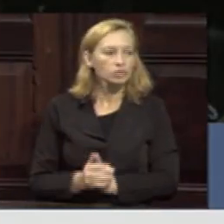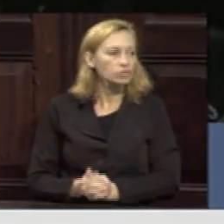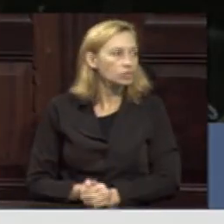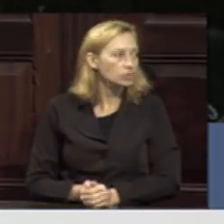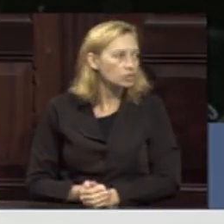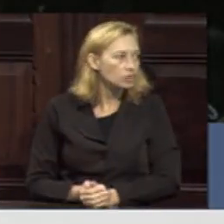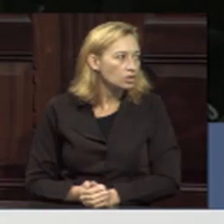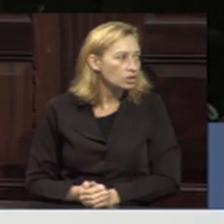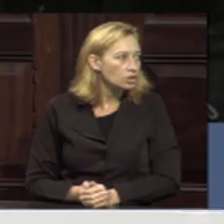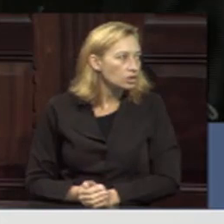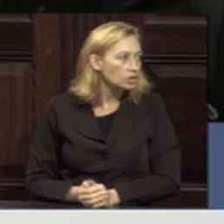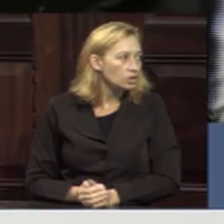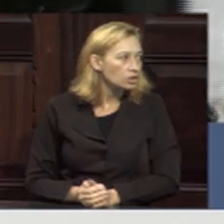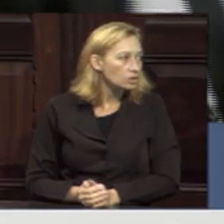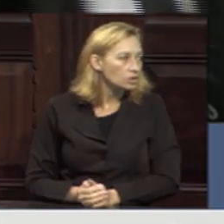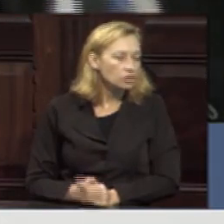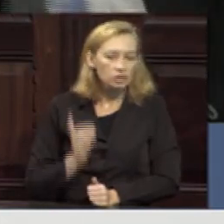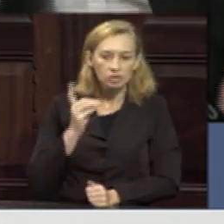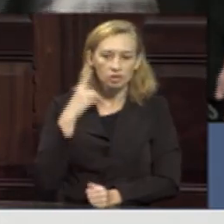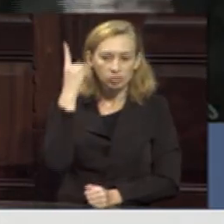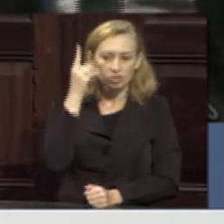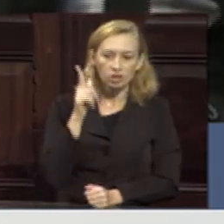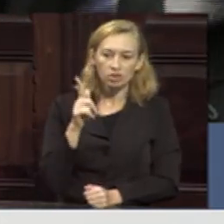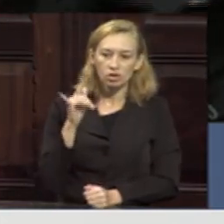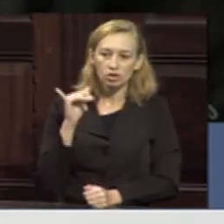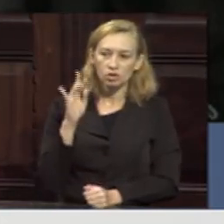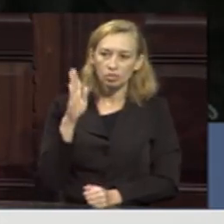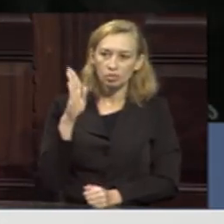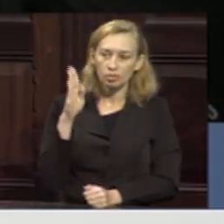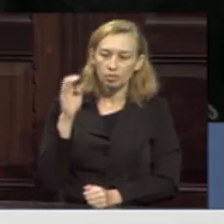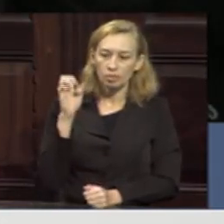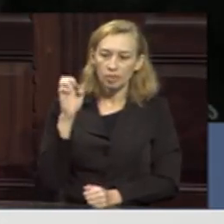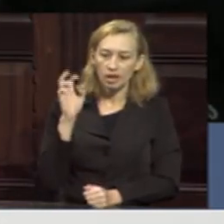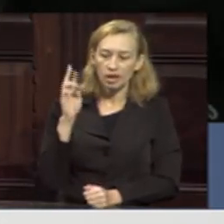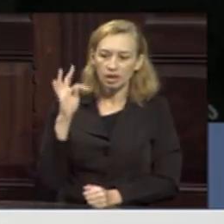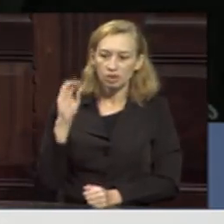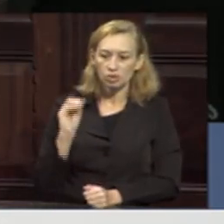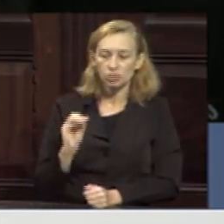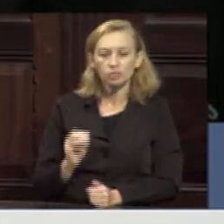neste momento deputado Gilberto Palmares.